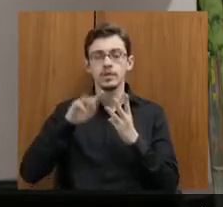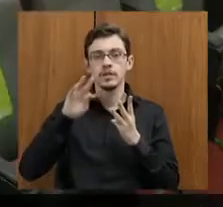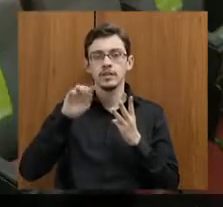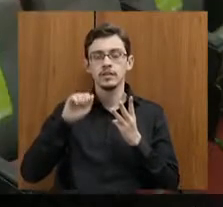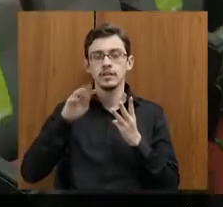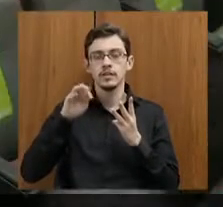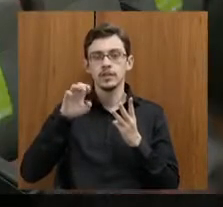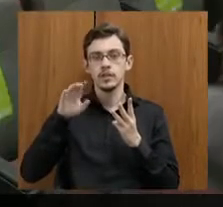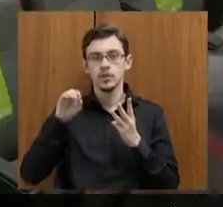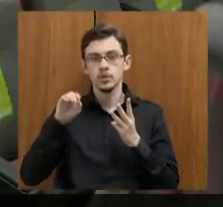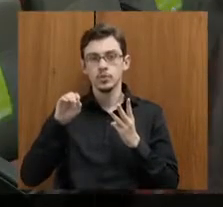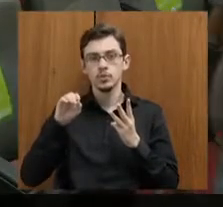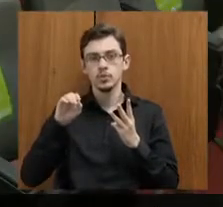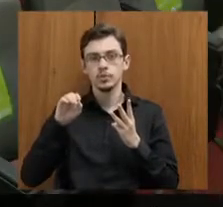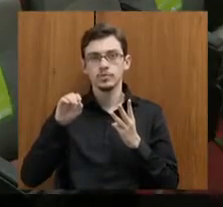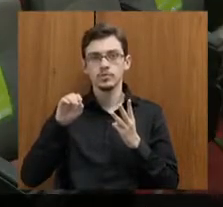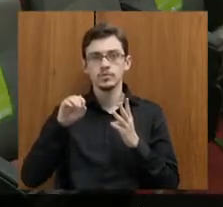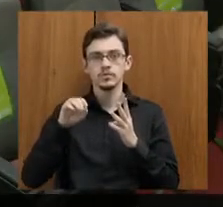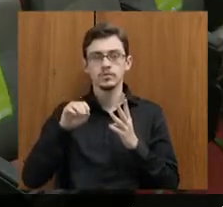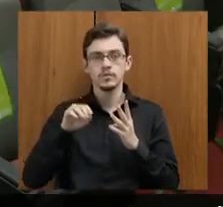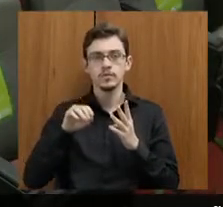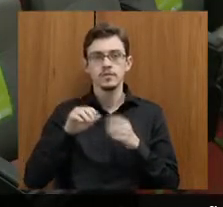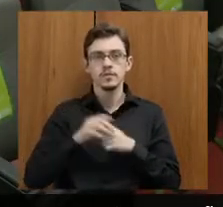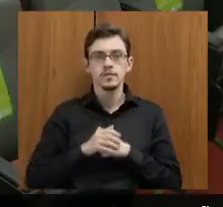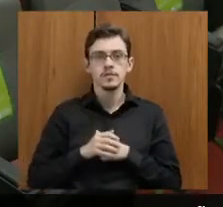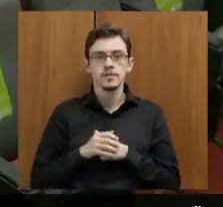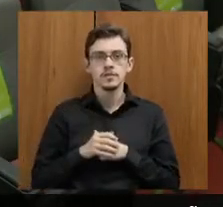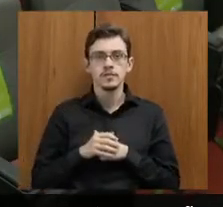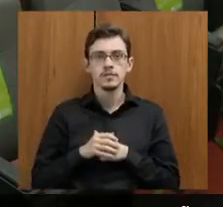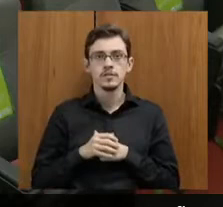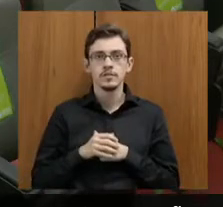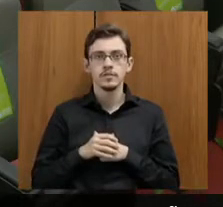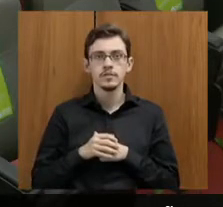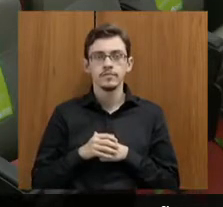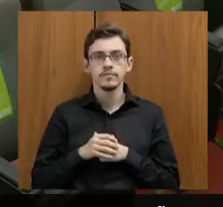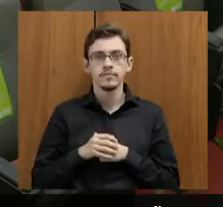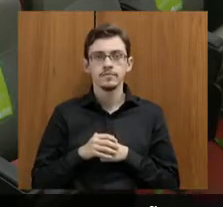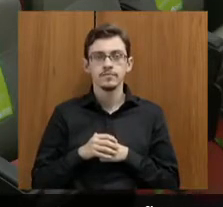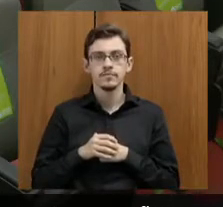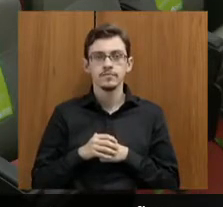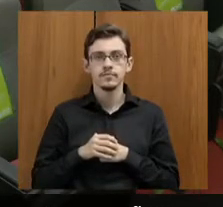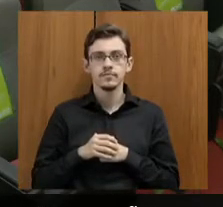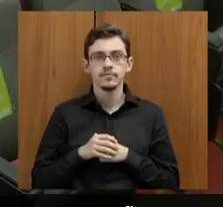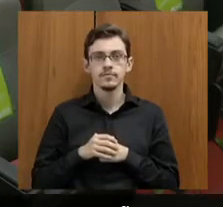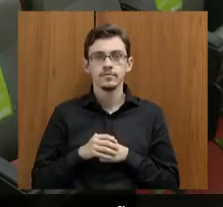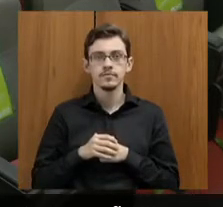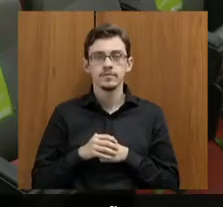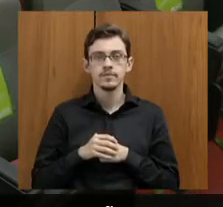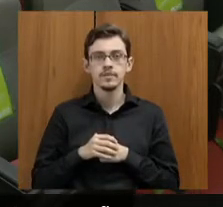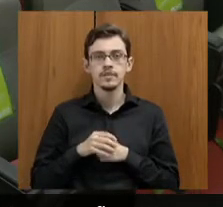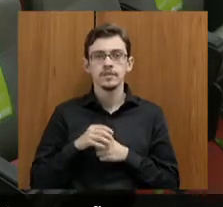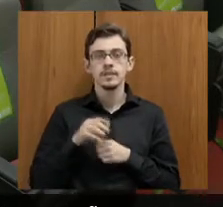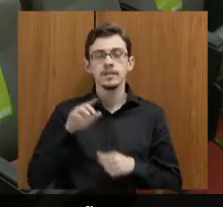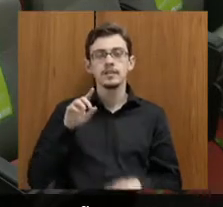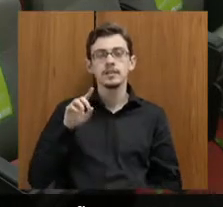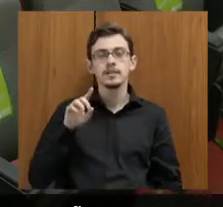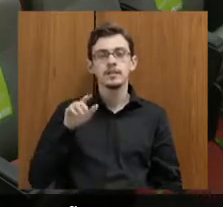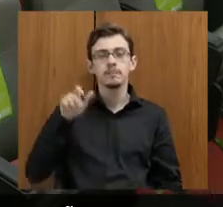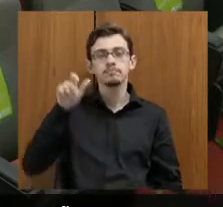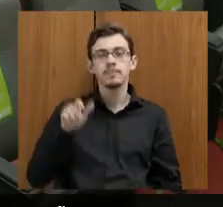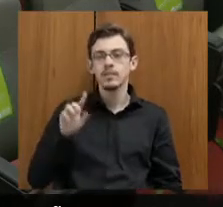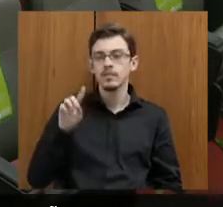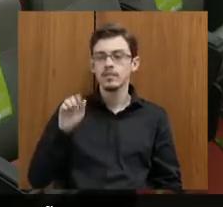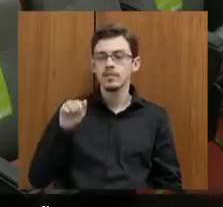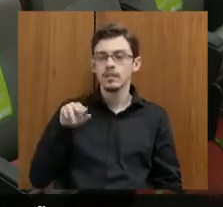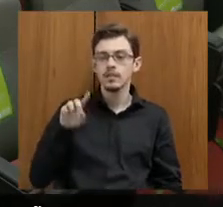chimango mametto da da Lu me desculpe dândalo moeno